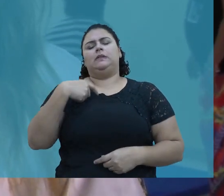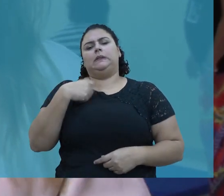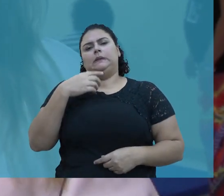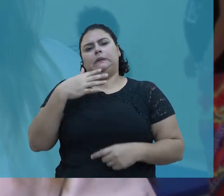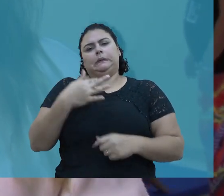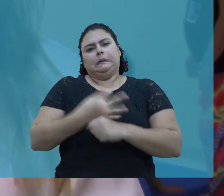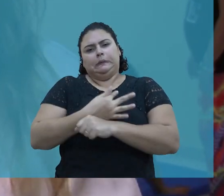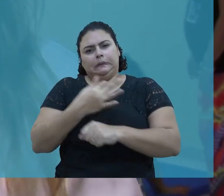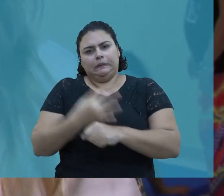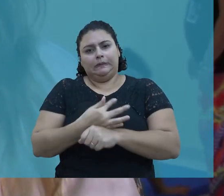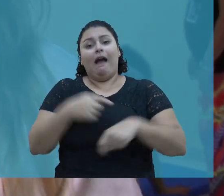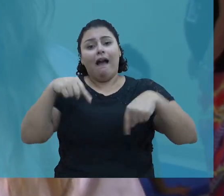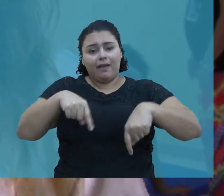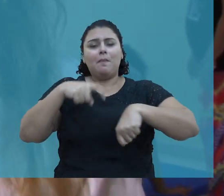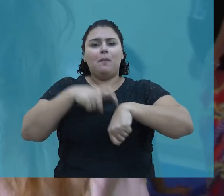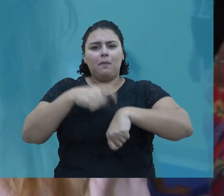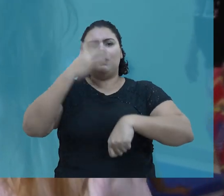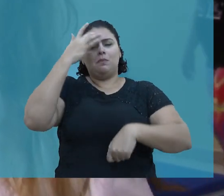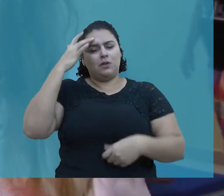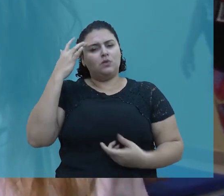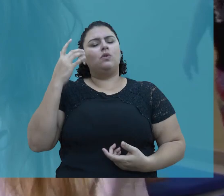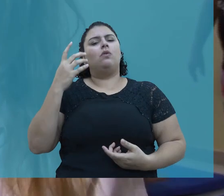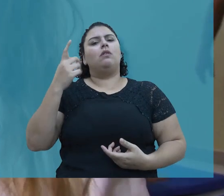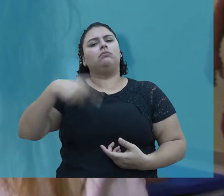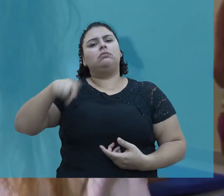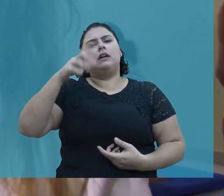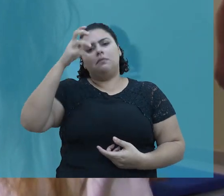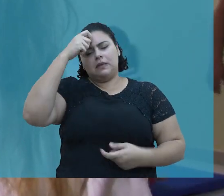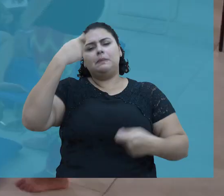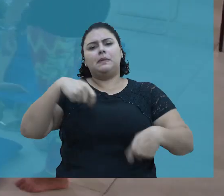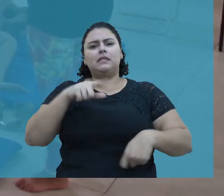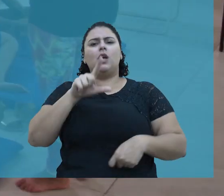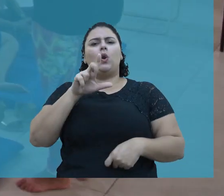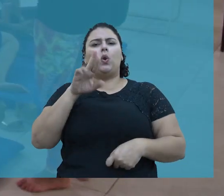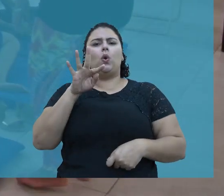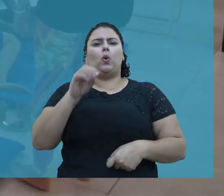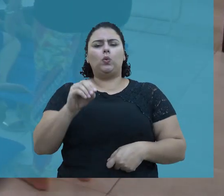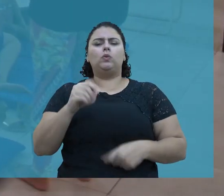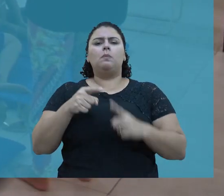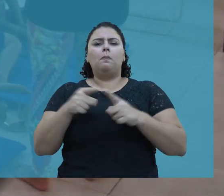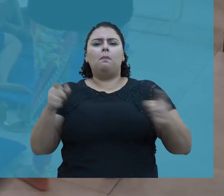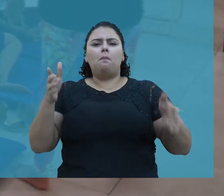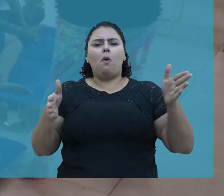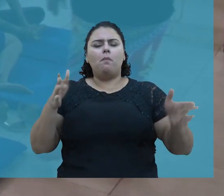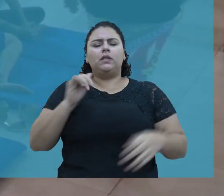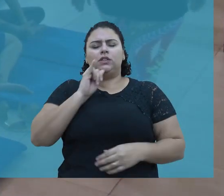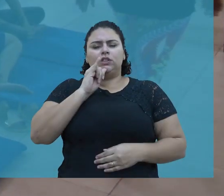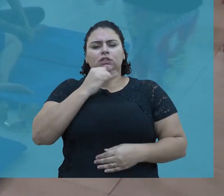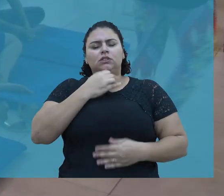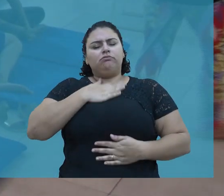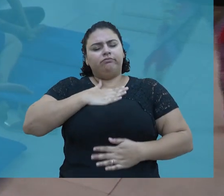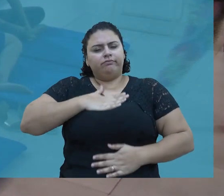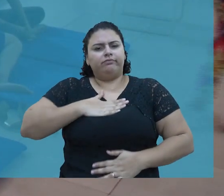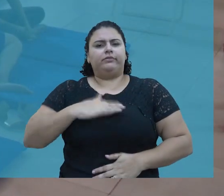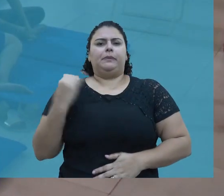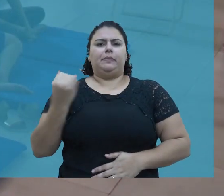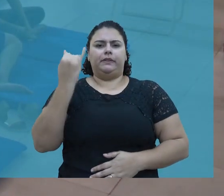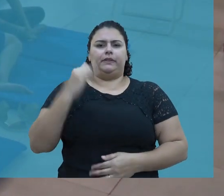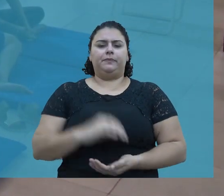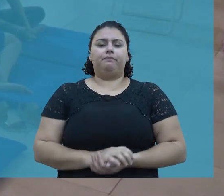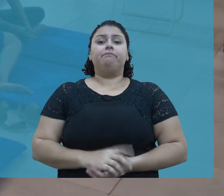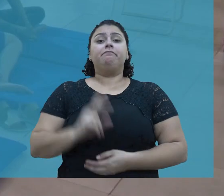a isso, que todo luto ele é importante e ele tem que ser processado. O grupo se reúne todas as segundas-feiras pela manhã